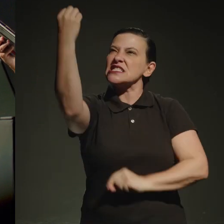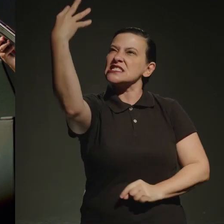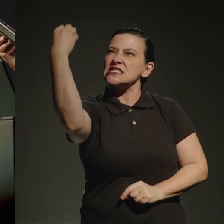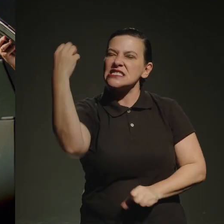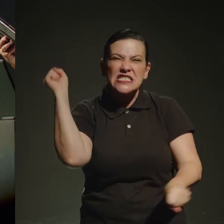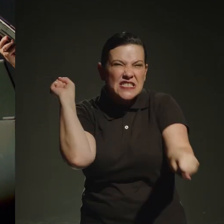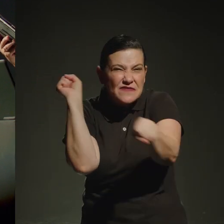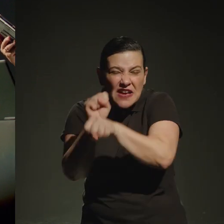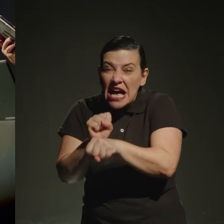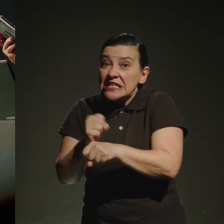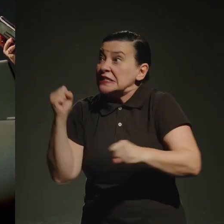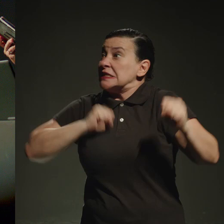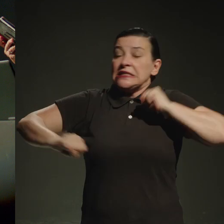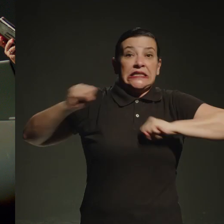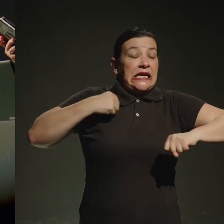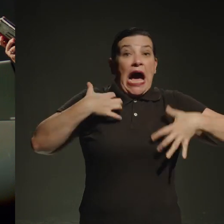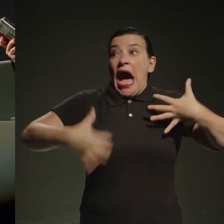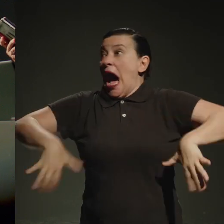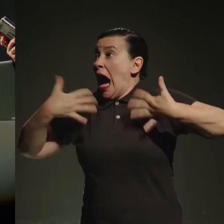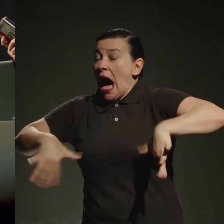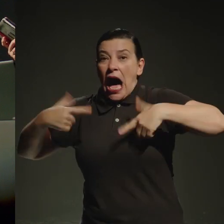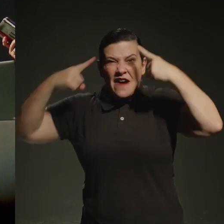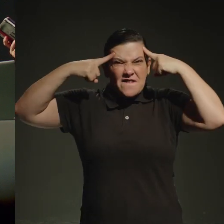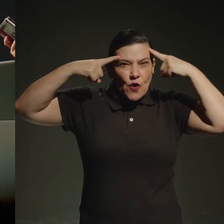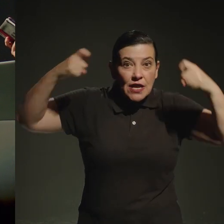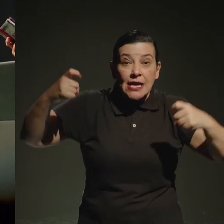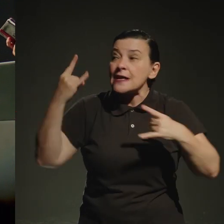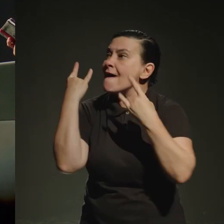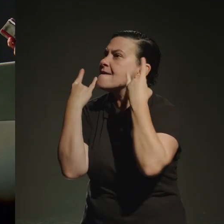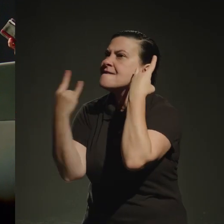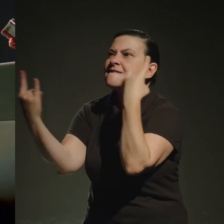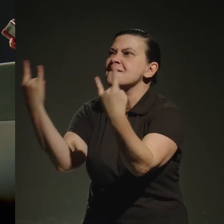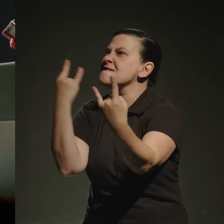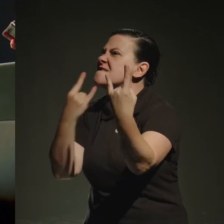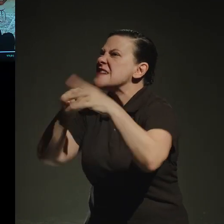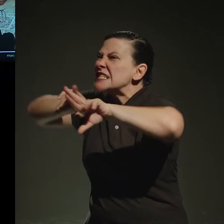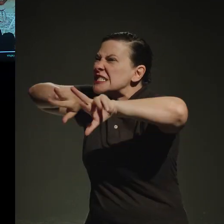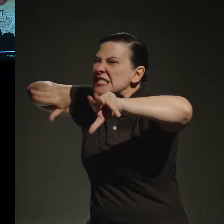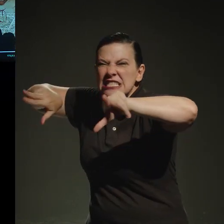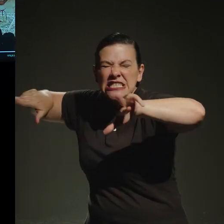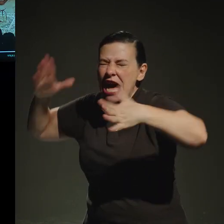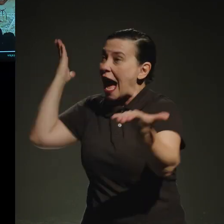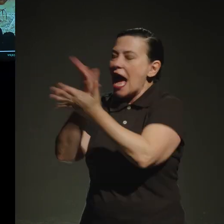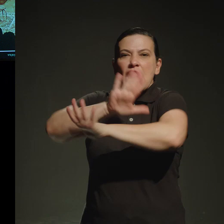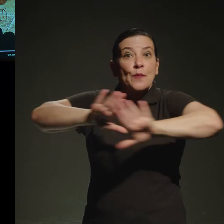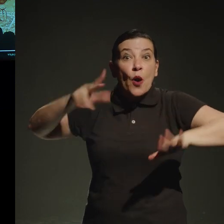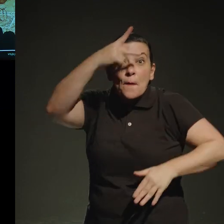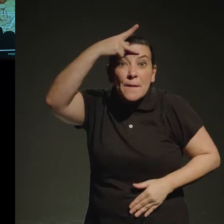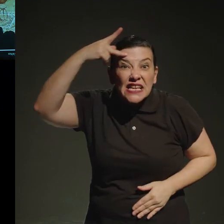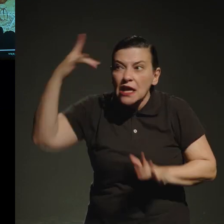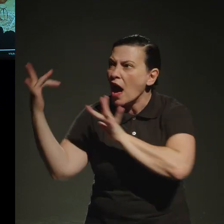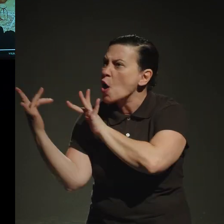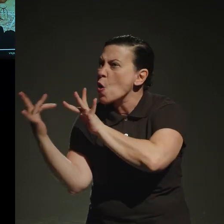Bom, depois, qualquer problema, sempre existe o velho e bom telefone. É só pegar e ligar. Eu tenho aqui os números da